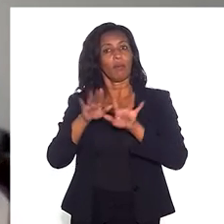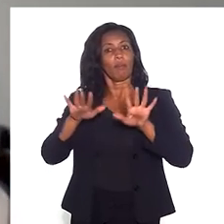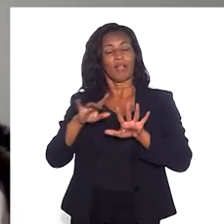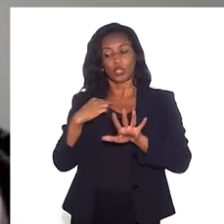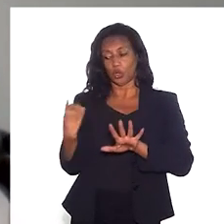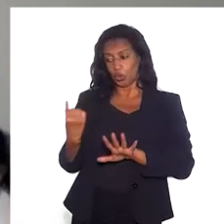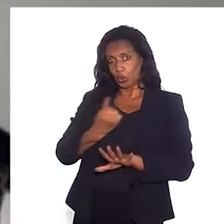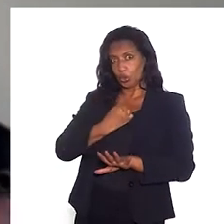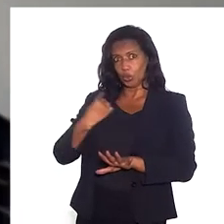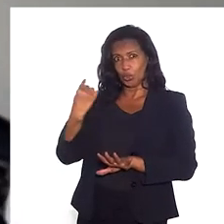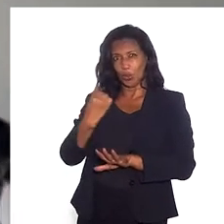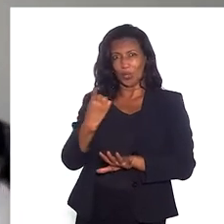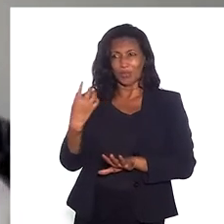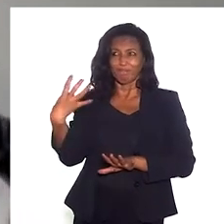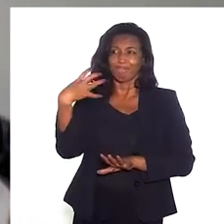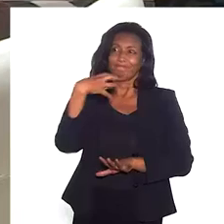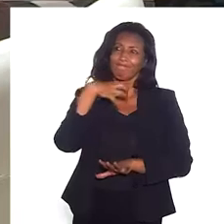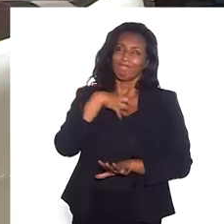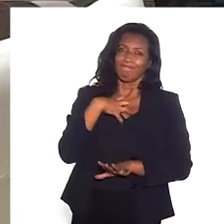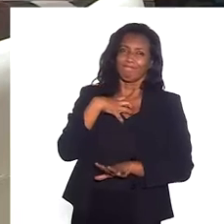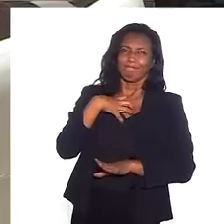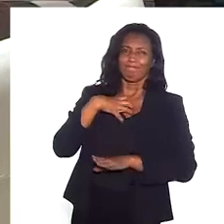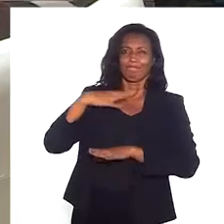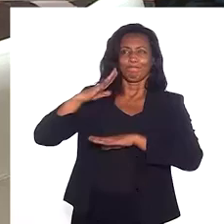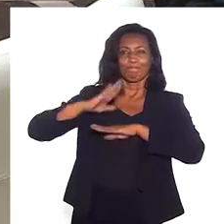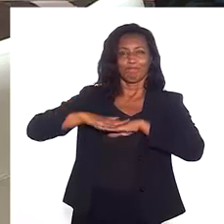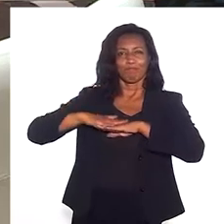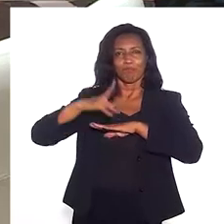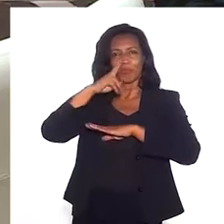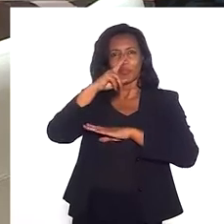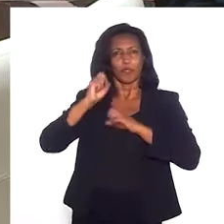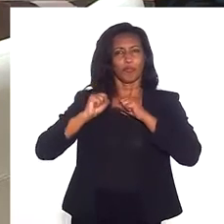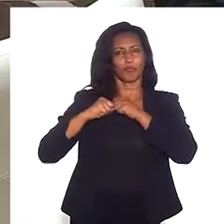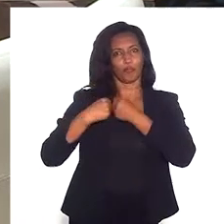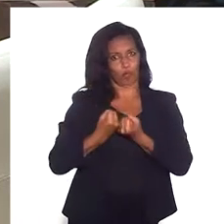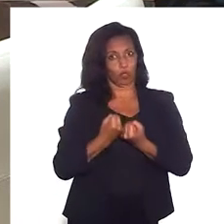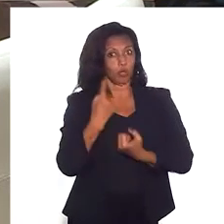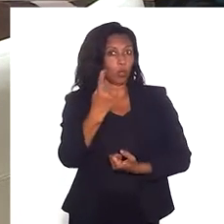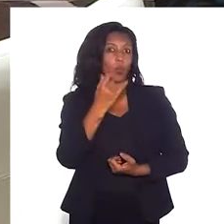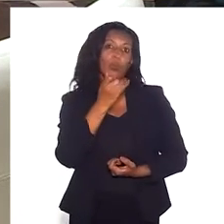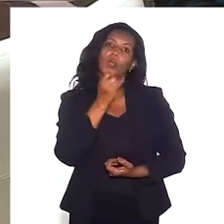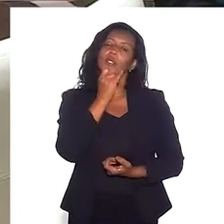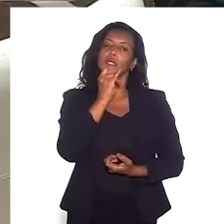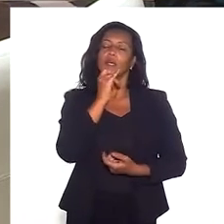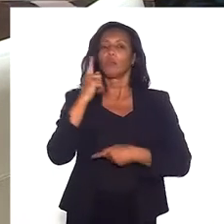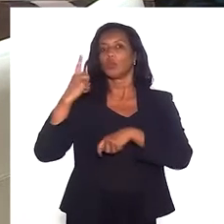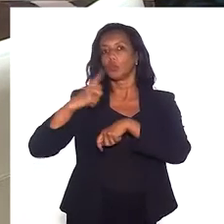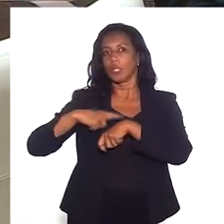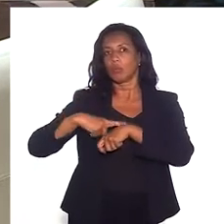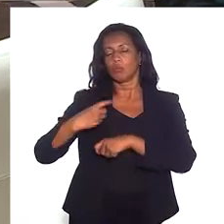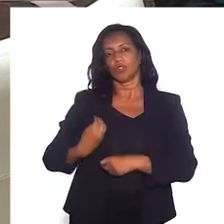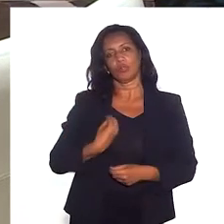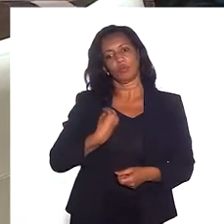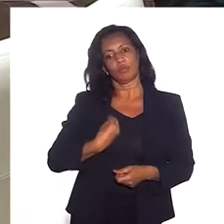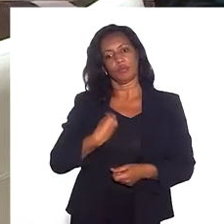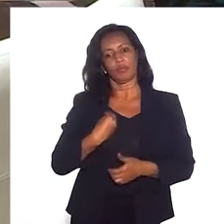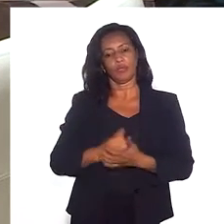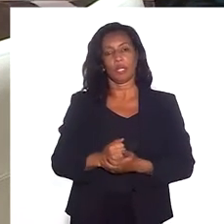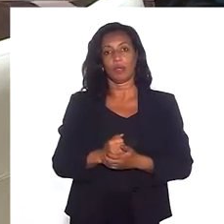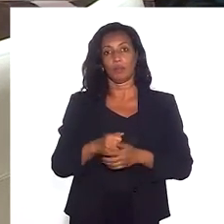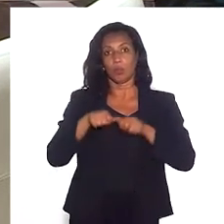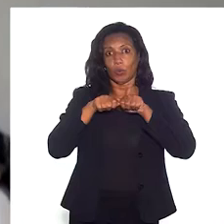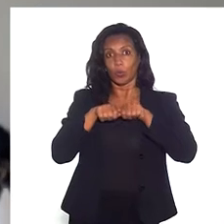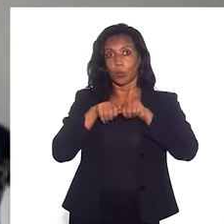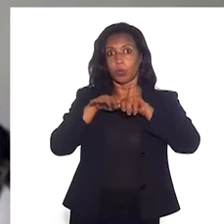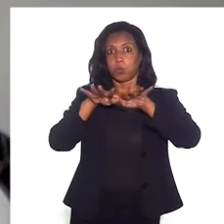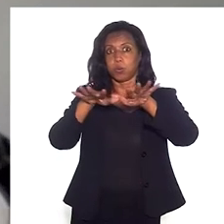mas elas, nós, vamos sentir de uma forma mais abrupta. E só para dar um exemplo do tempo que a gente está vivendo,